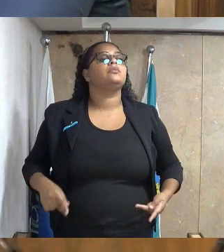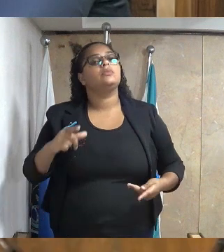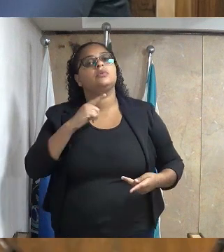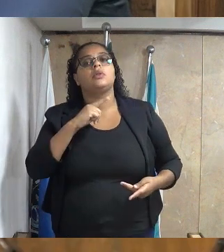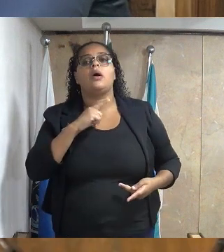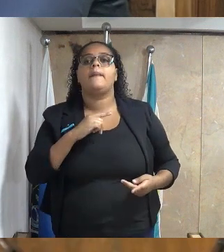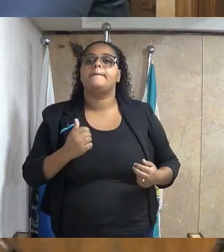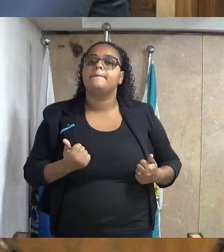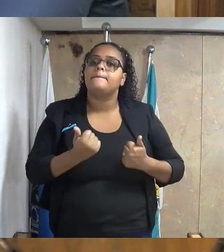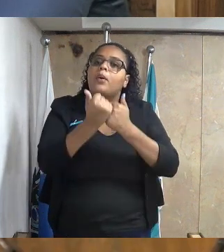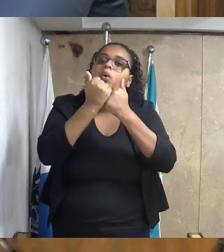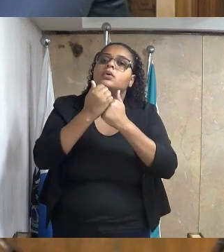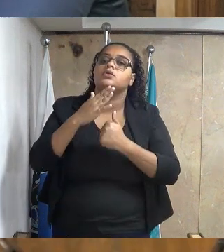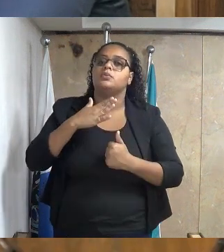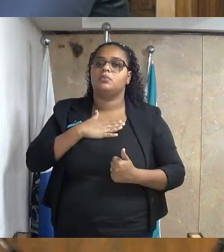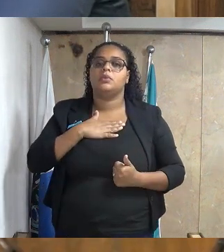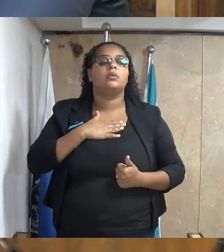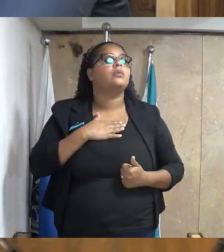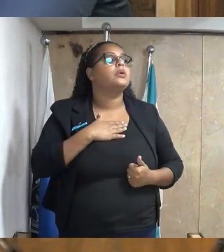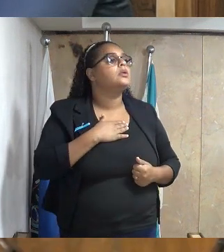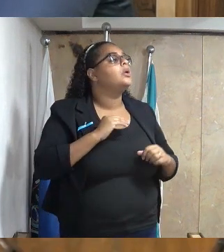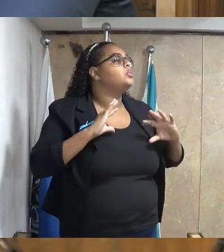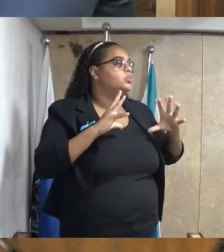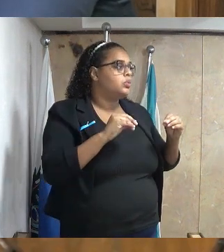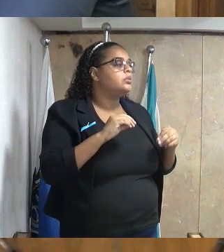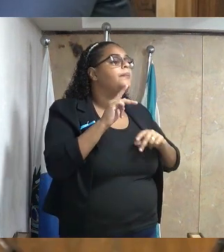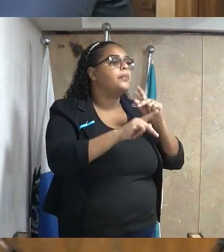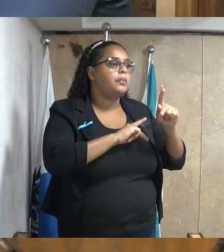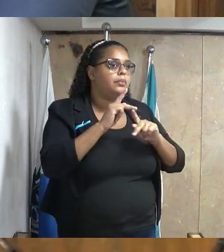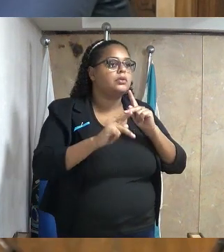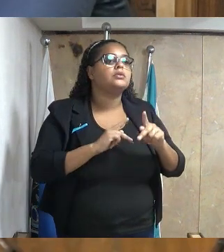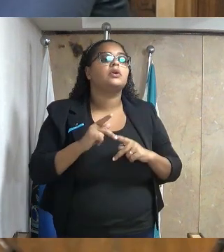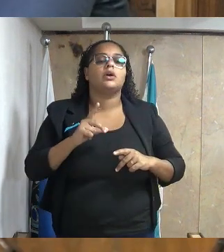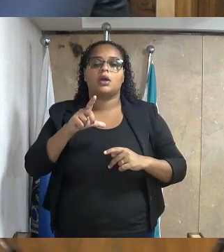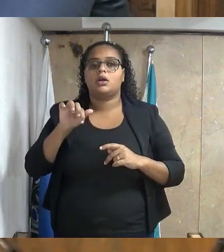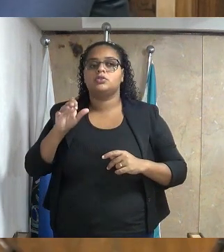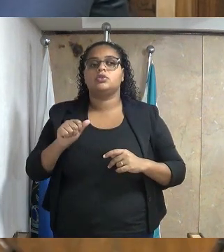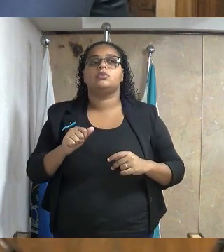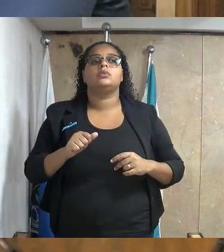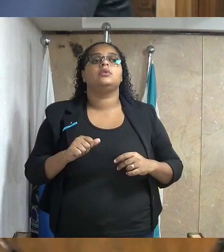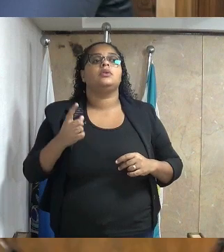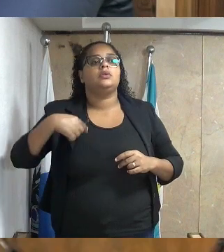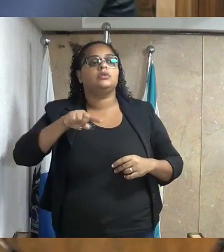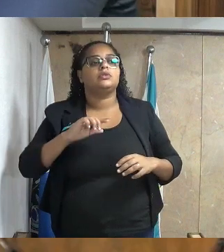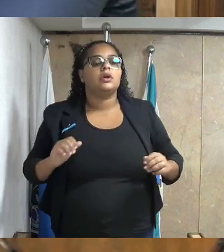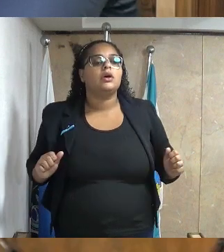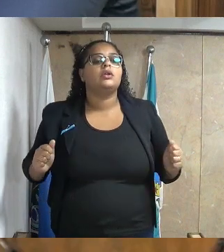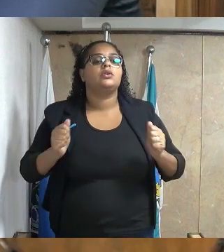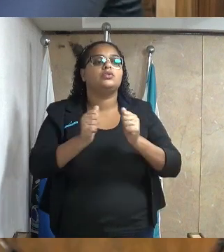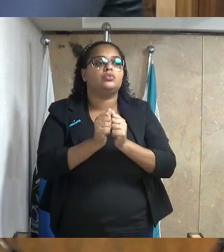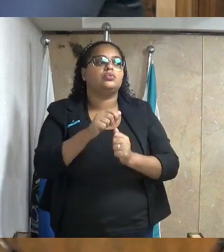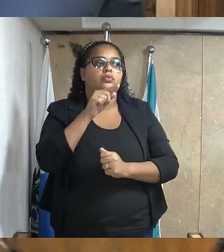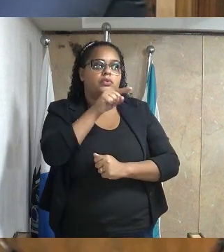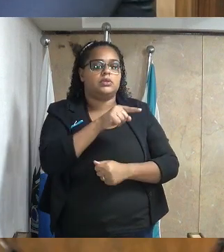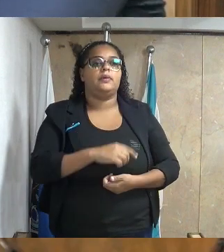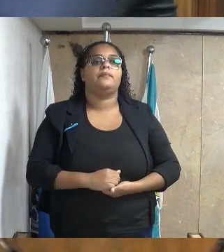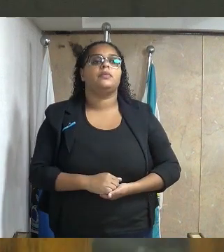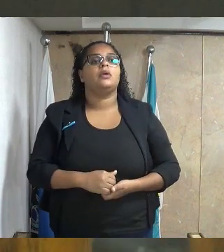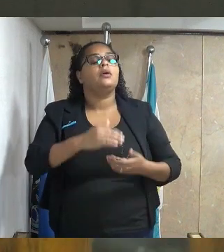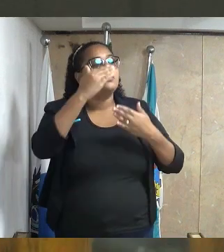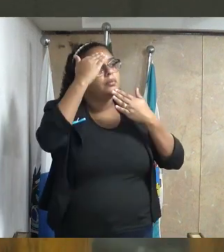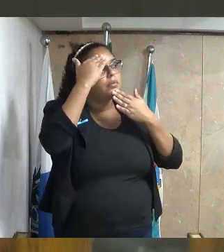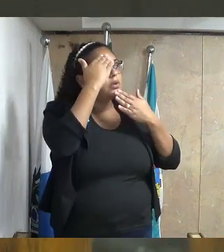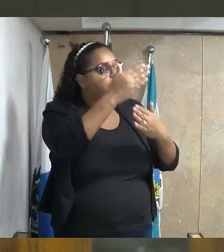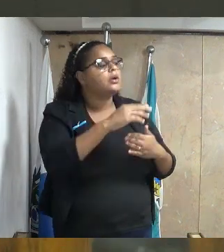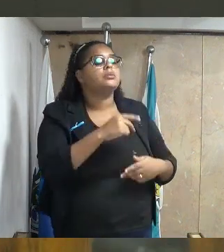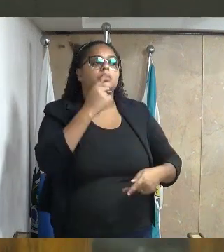apoio não só desta casa, mas tenho certeza que com toda a população de Duque de Caxias, do Rio de Janeiro, do Brasil, estará contigo. Parabéns, vereador. Muito obrigado, presidente,